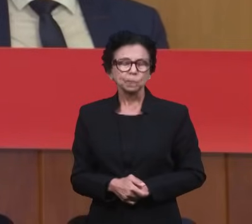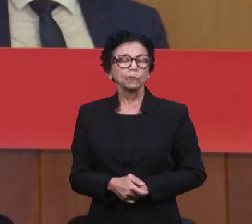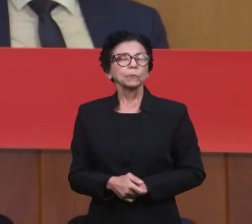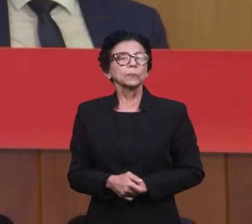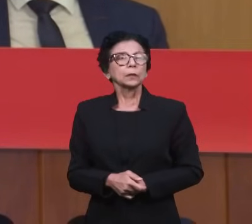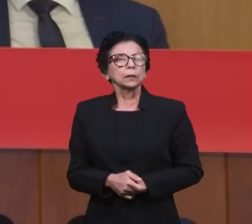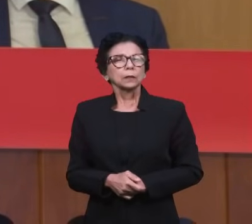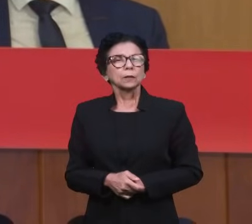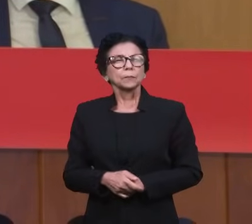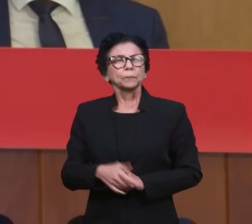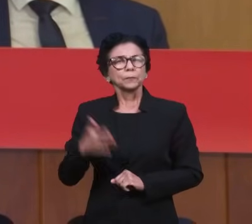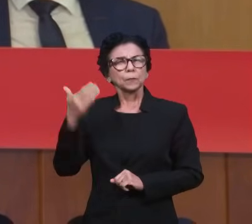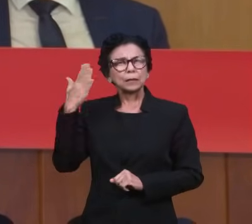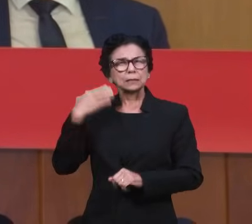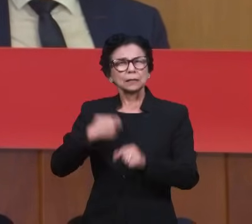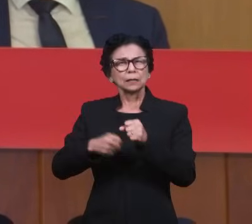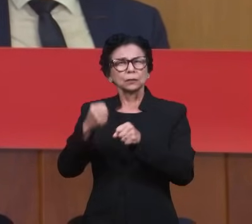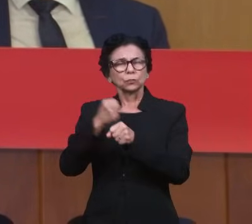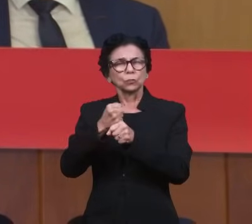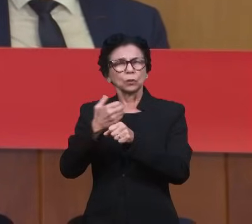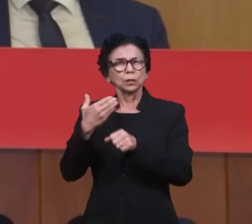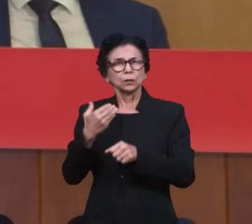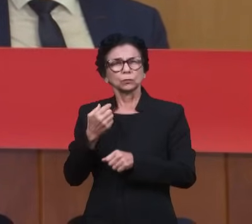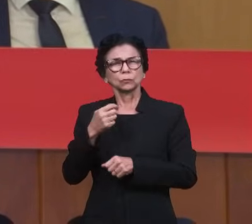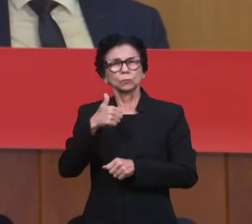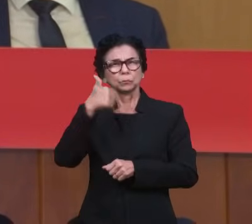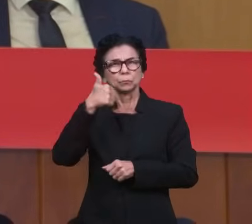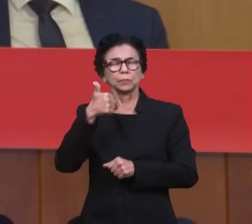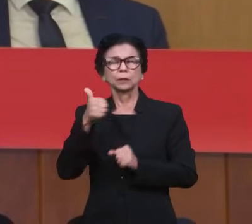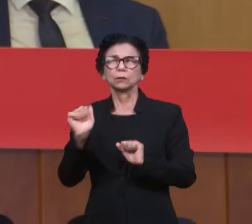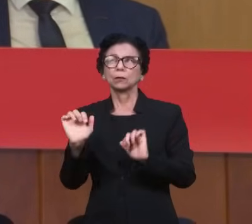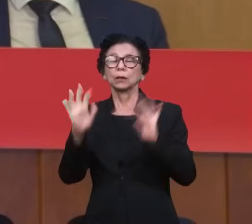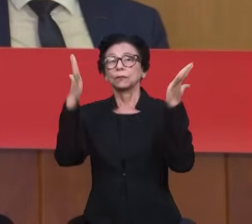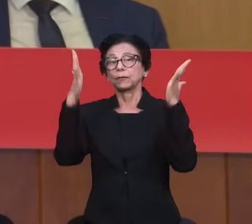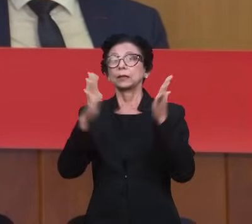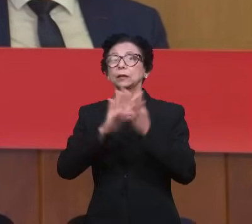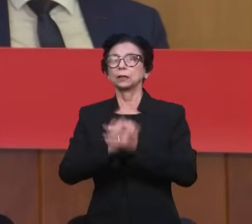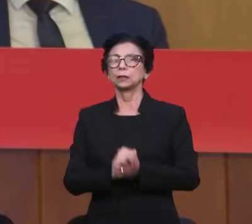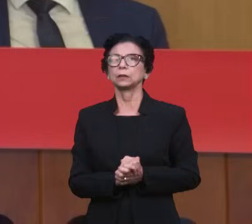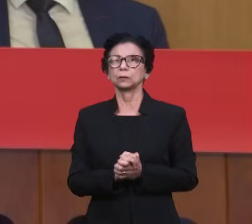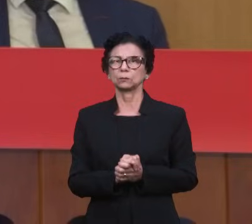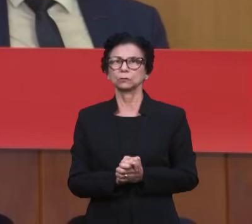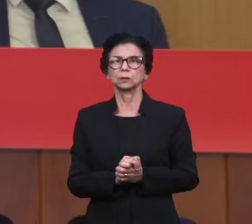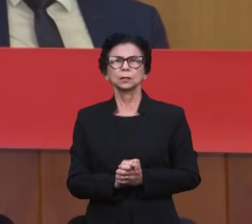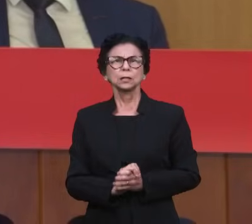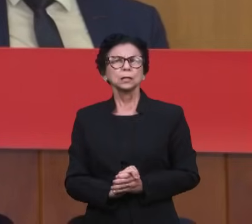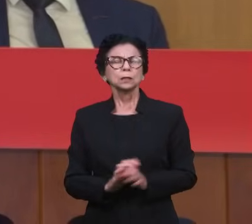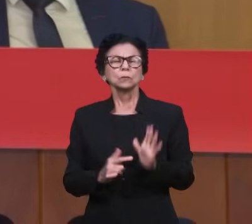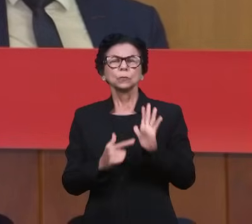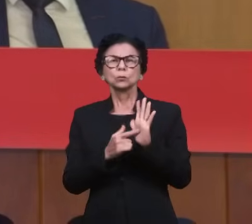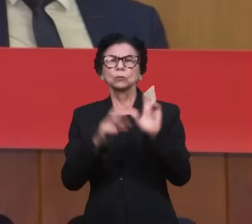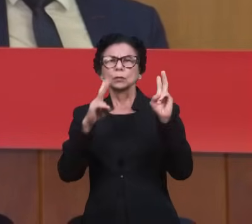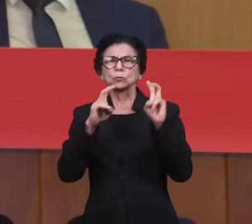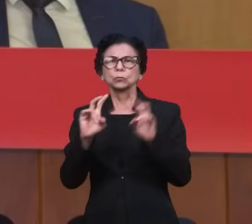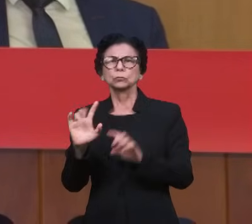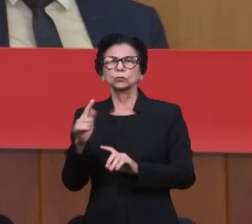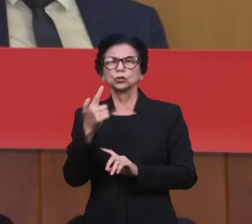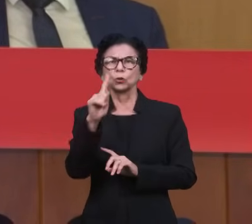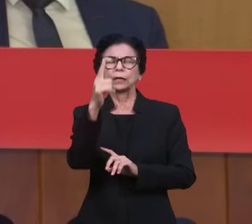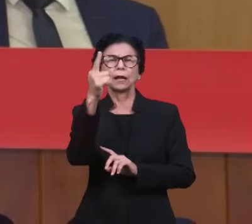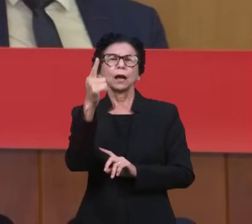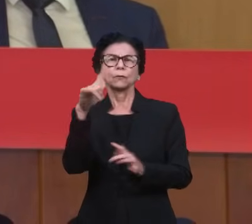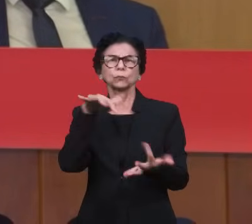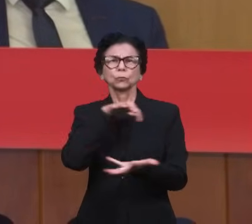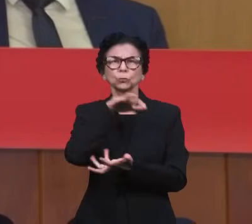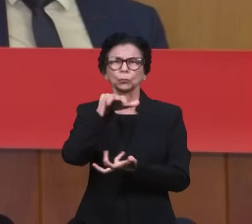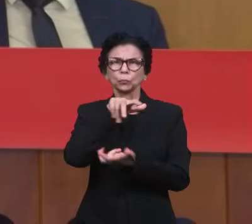no primeiro evento, foi apresentado um assunto de problemas geofísicos citados no livro do Apocalipse